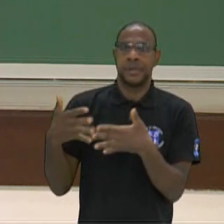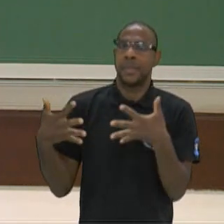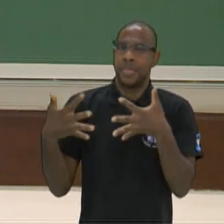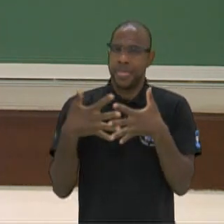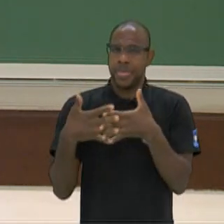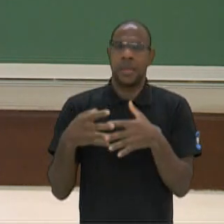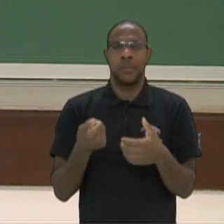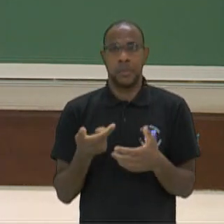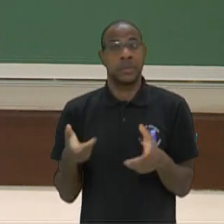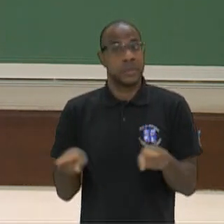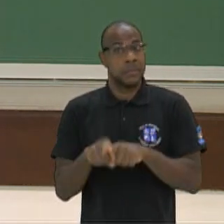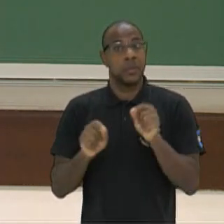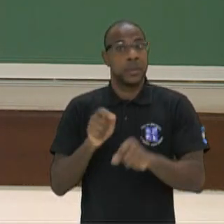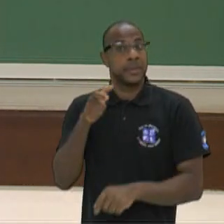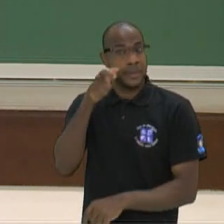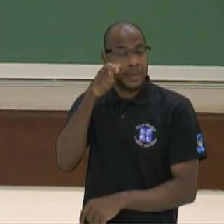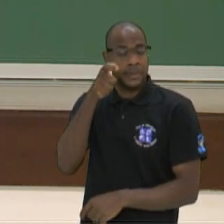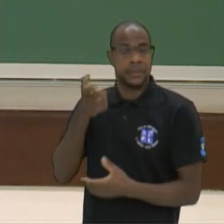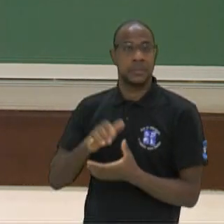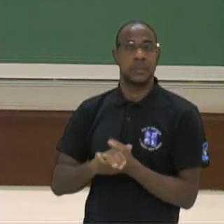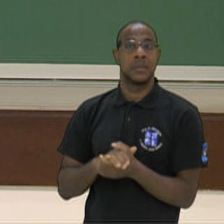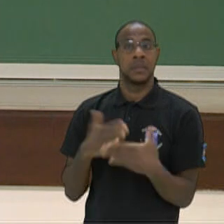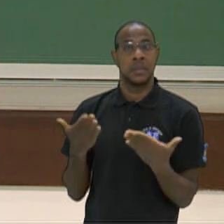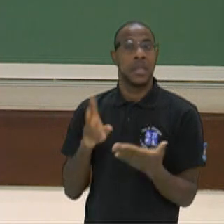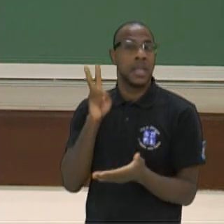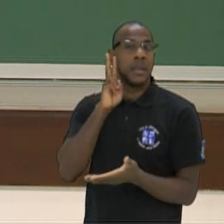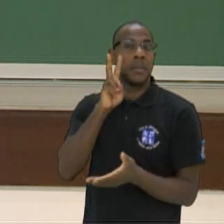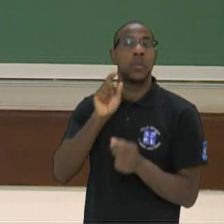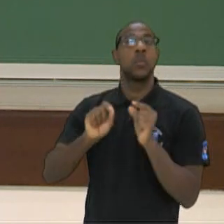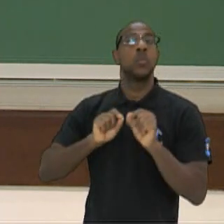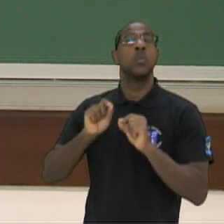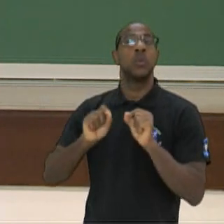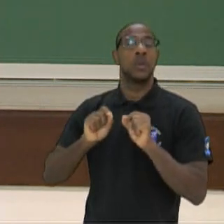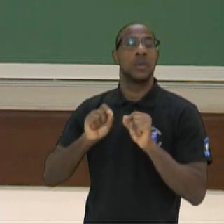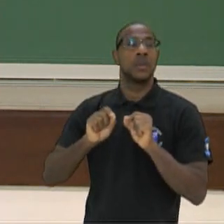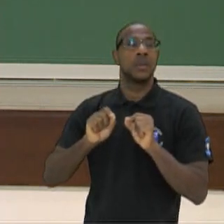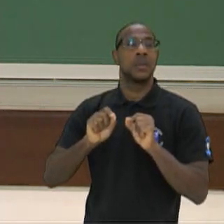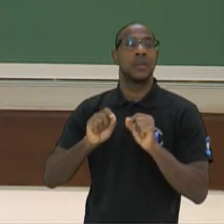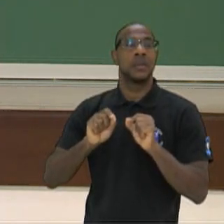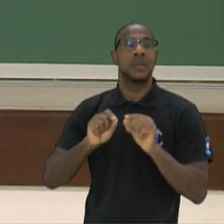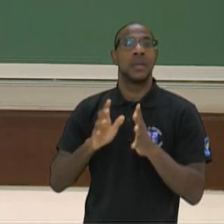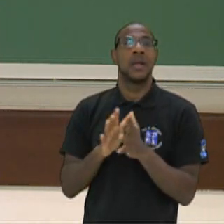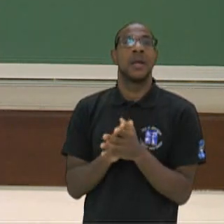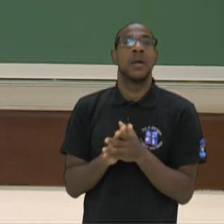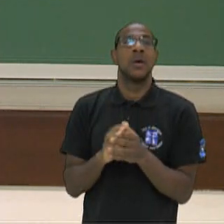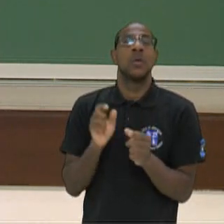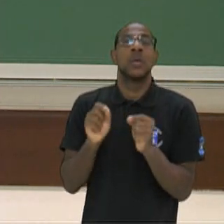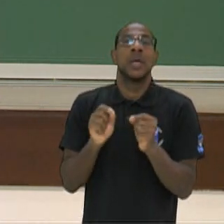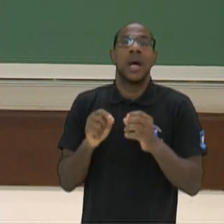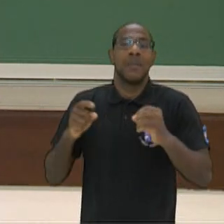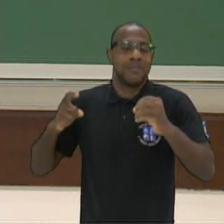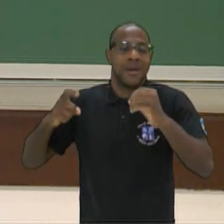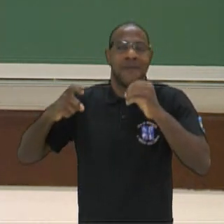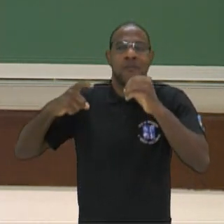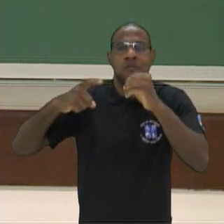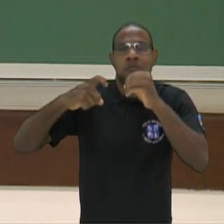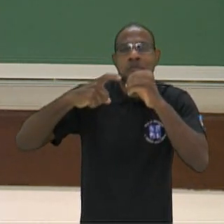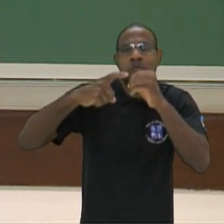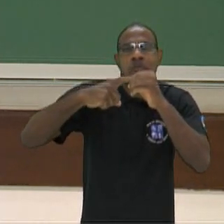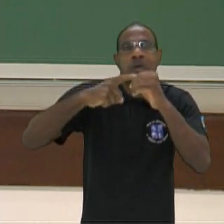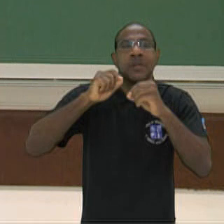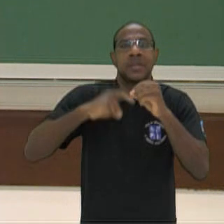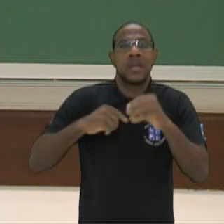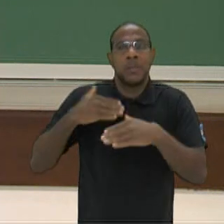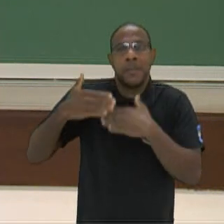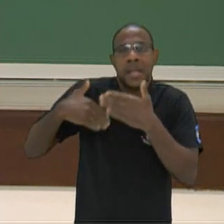mais interessante também. Então é o seguinte, lembrando que quando há fecundação, existe aquele processo inicial